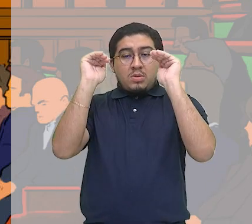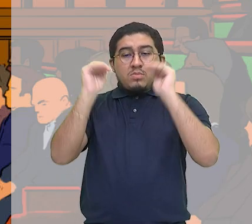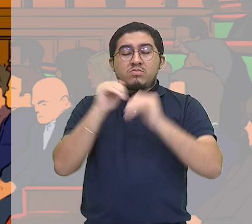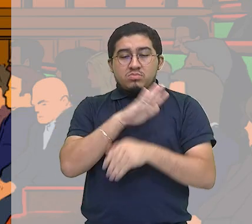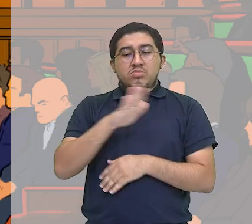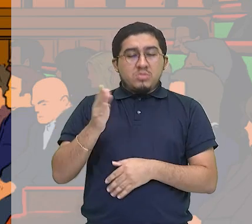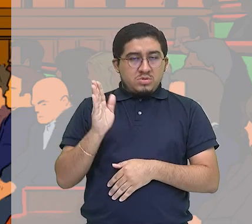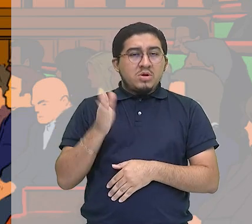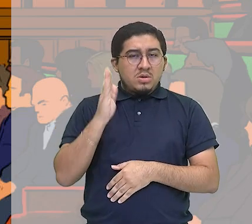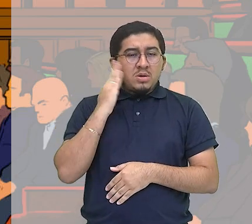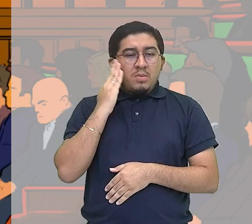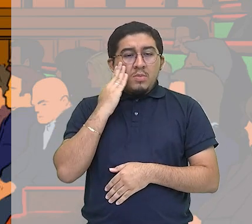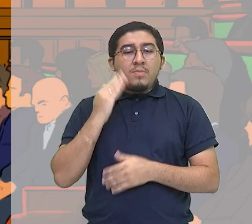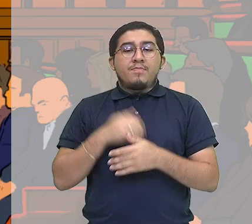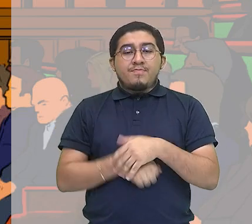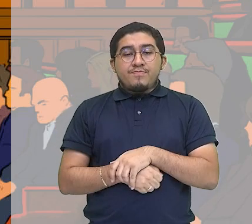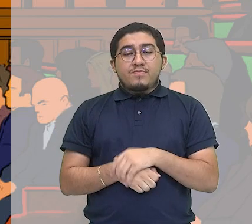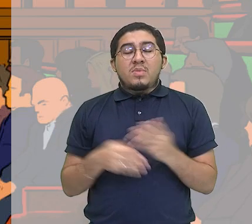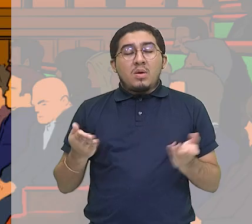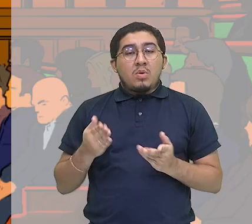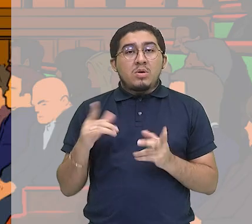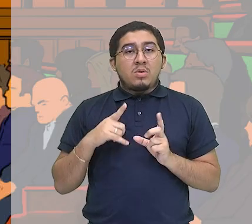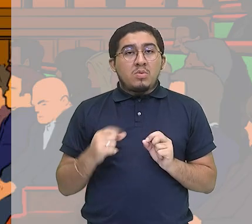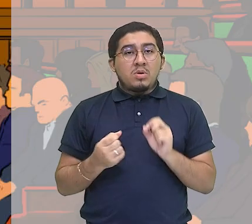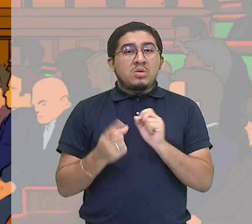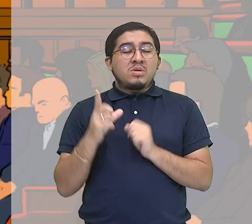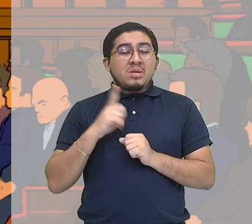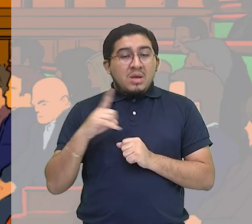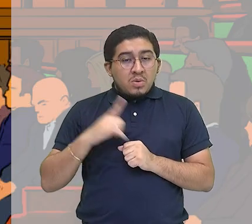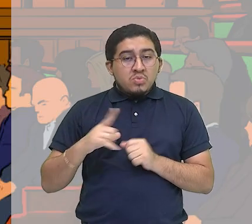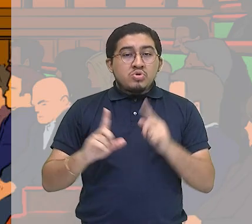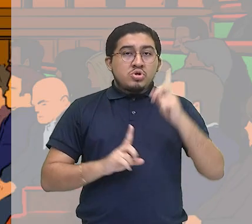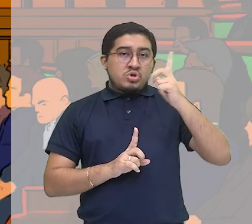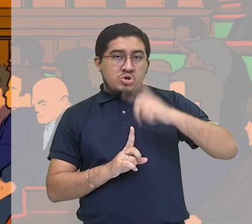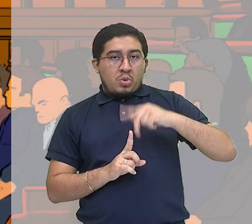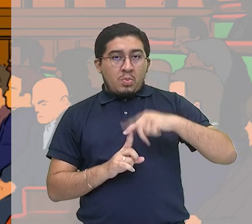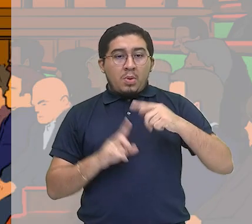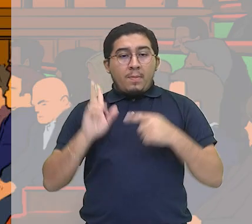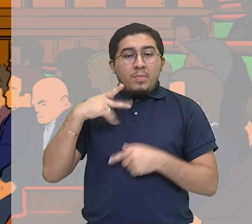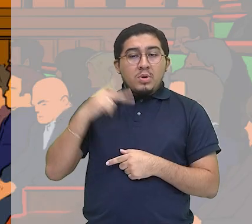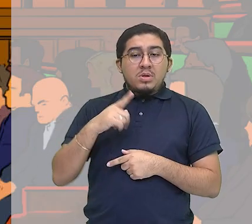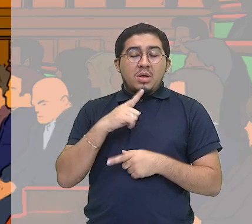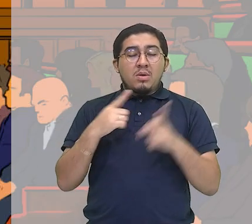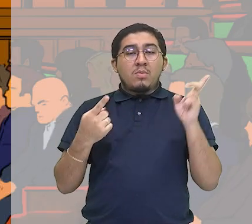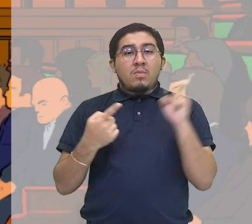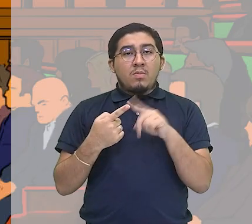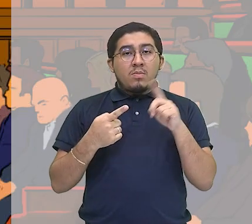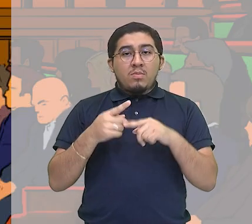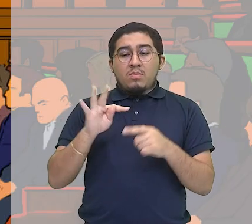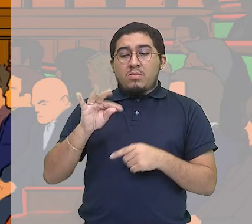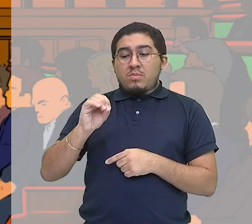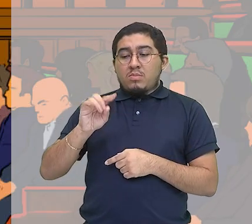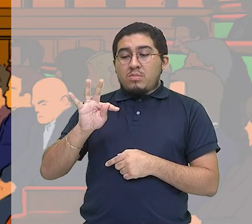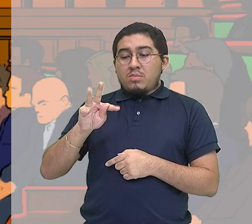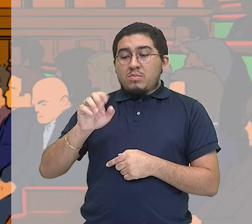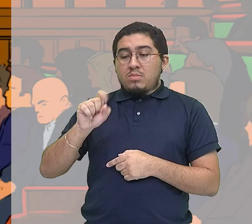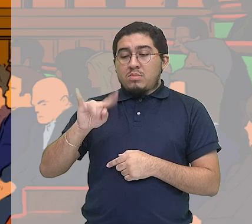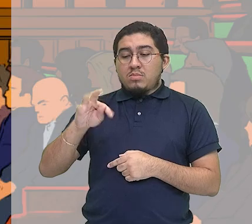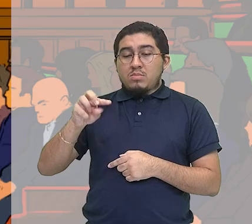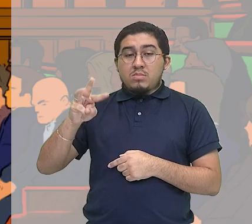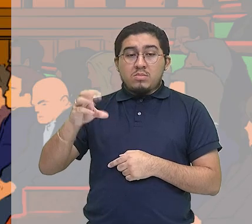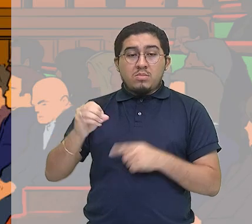são soberanos. Agora, eles vão ter seus regimes políticos. E eles são classificados como